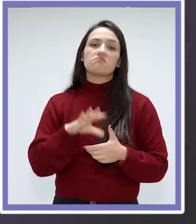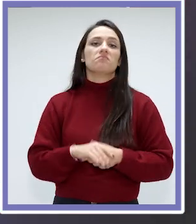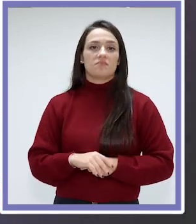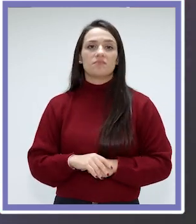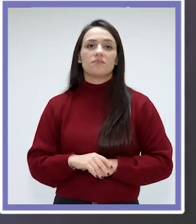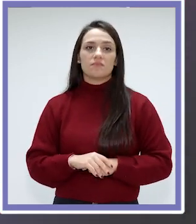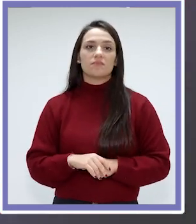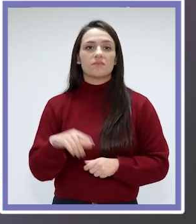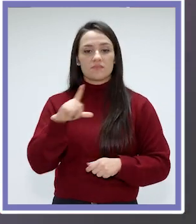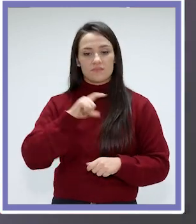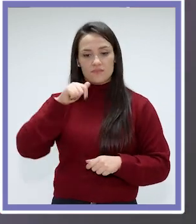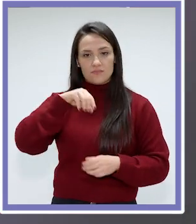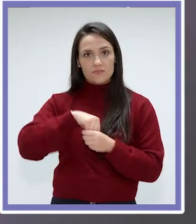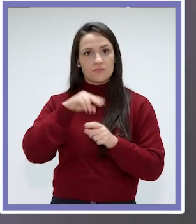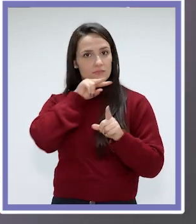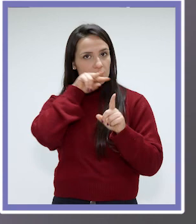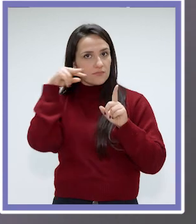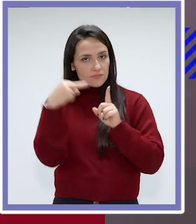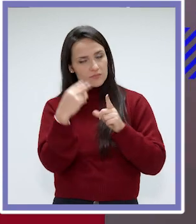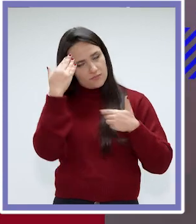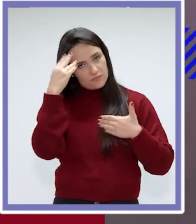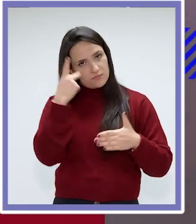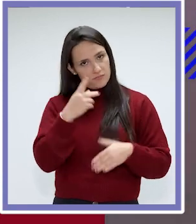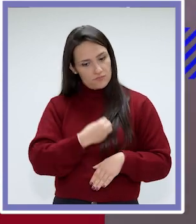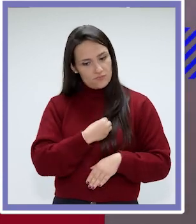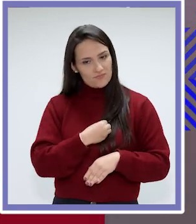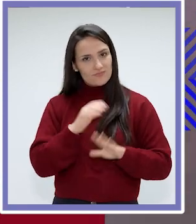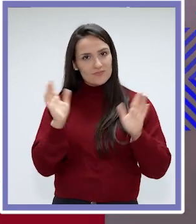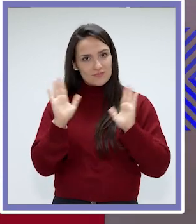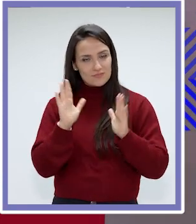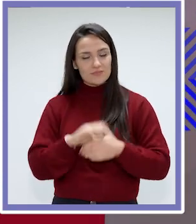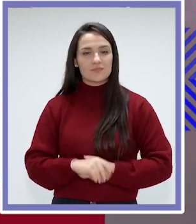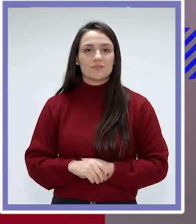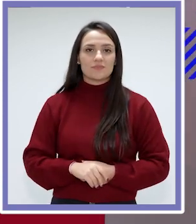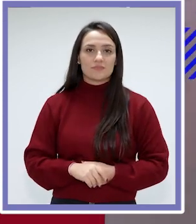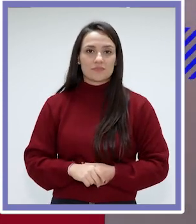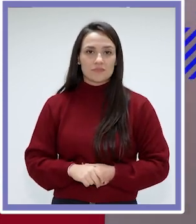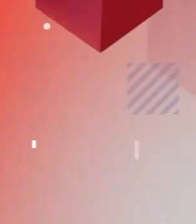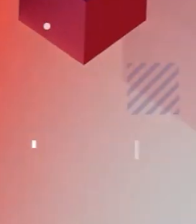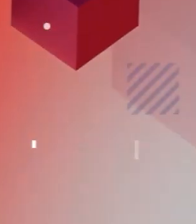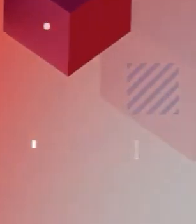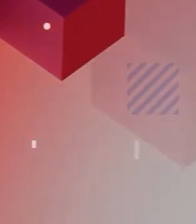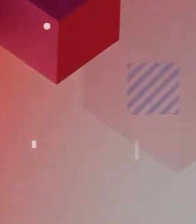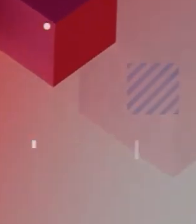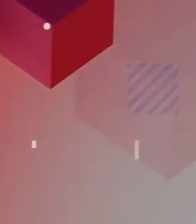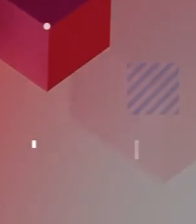que a gente sempre traz aqui no Perspectiva. Muito obrigado pela sua companhia e até a próxima. Tchau.